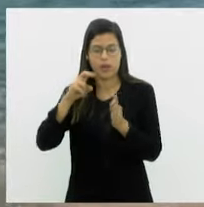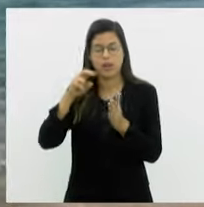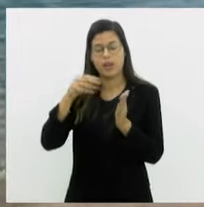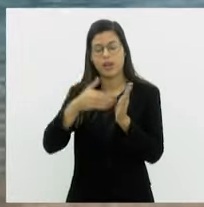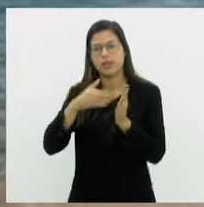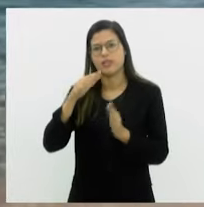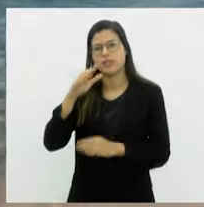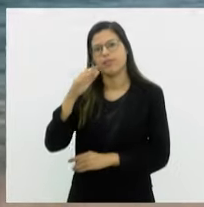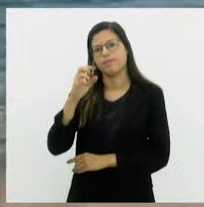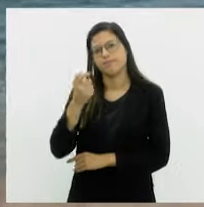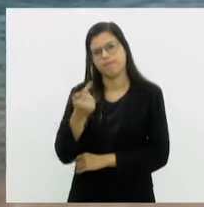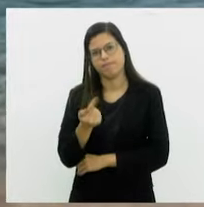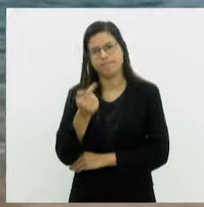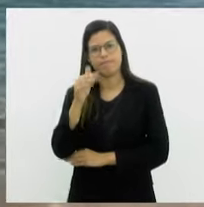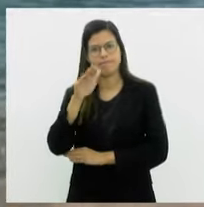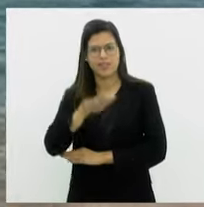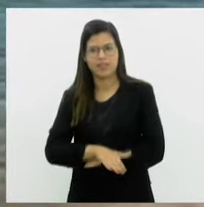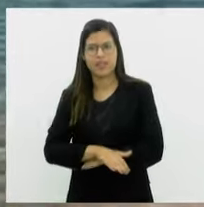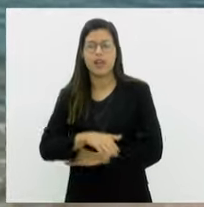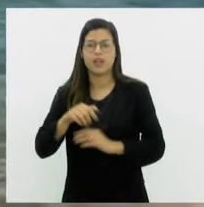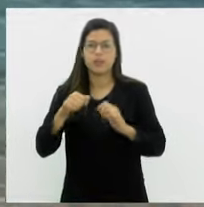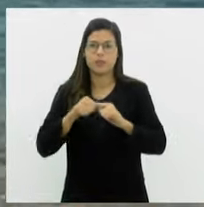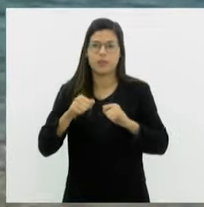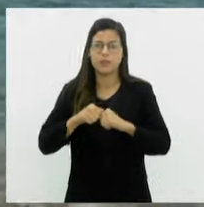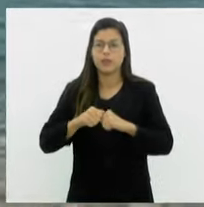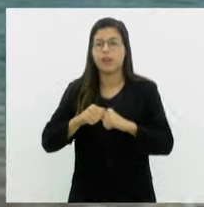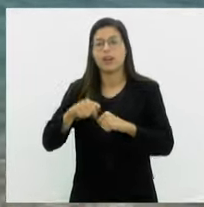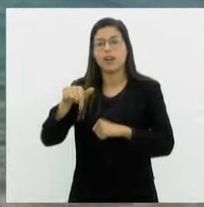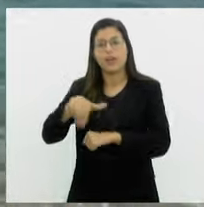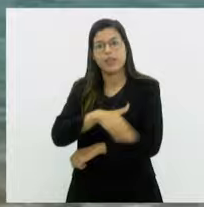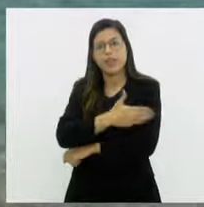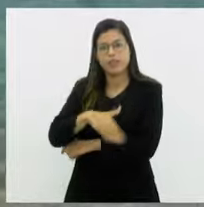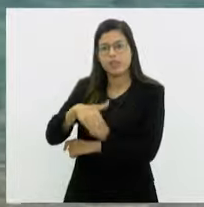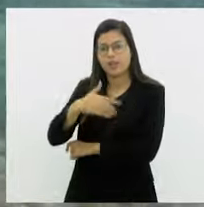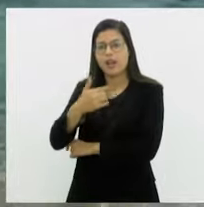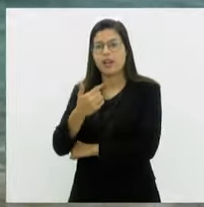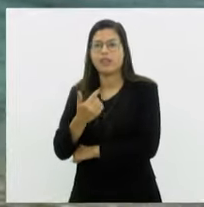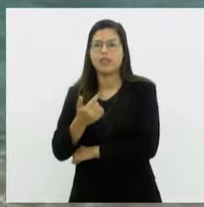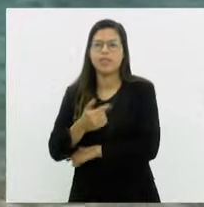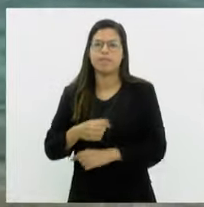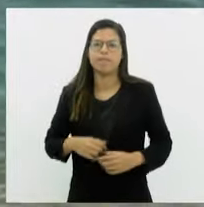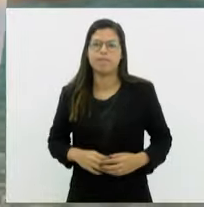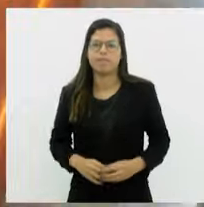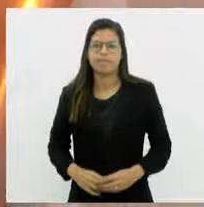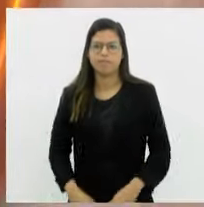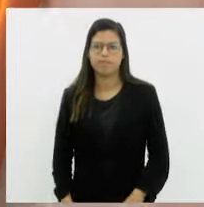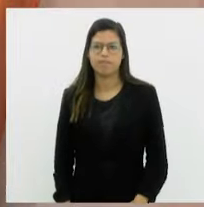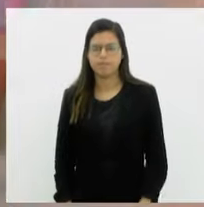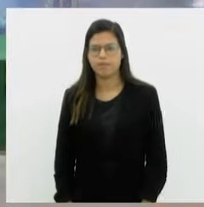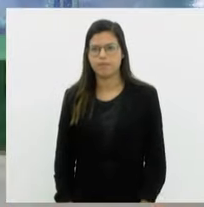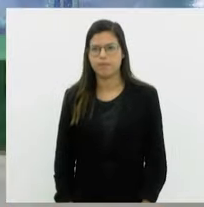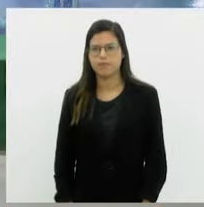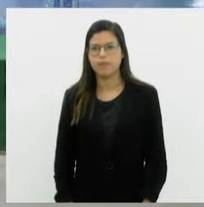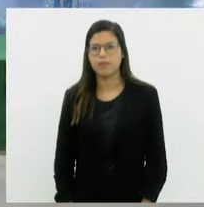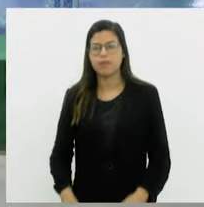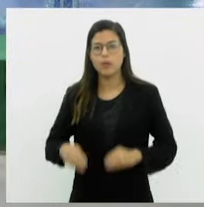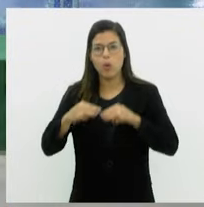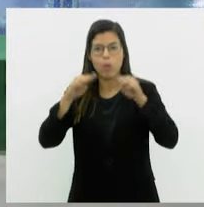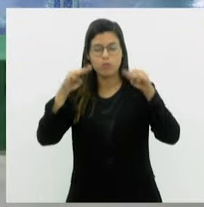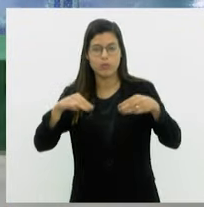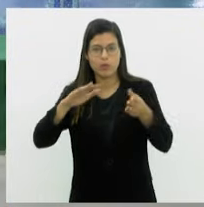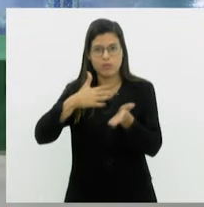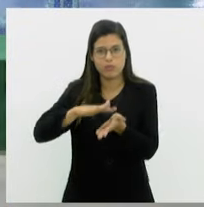Parque Radical de Deodoro fica na Estrada Marechal Alencastro, 1357. O Museu do Samba